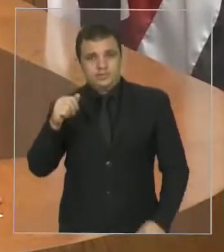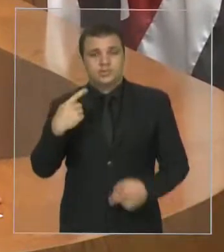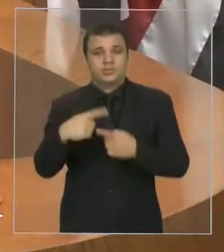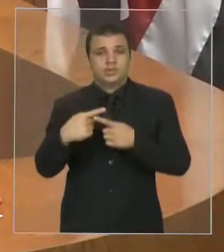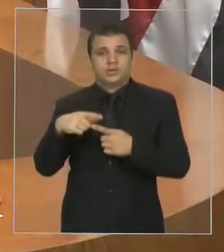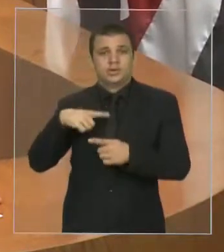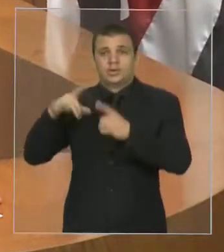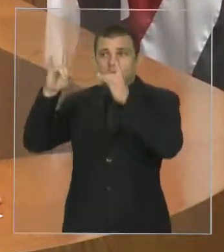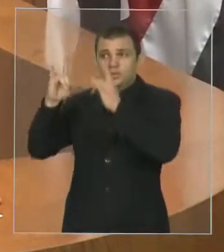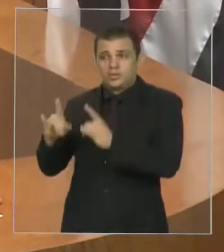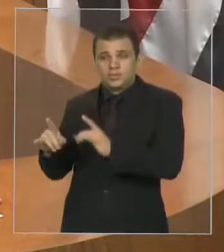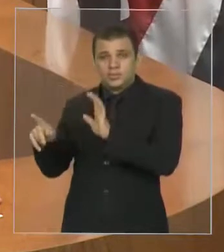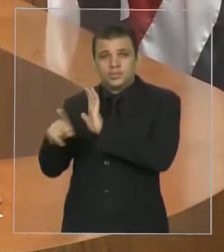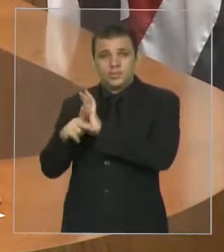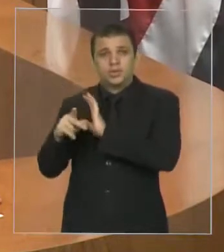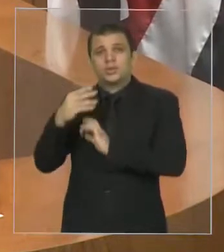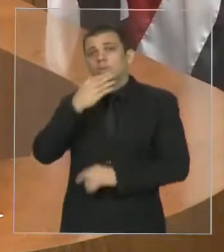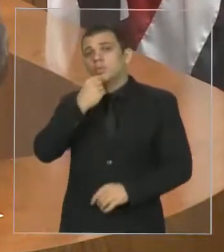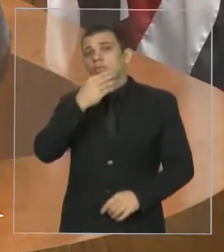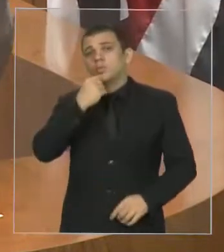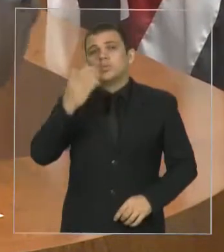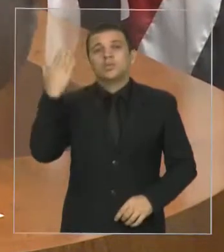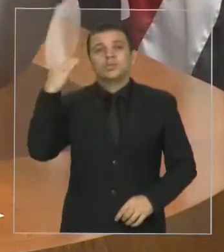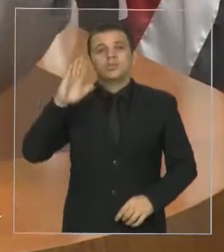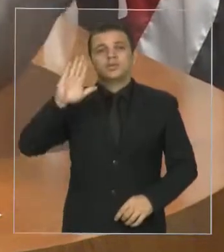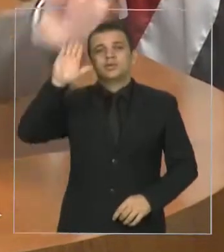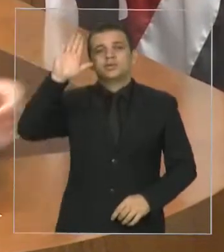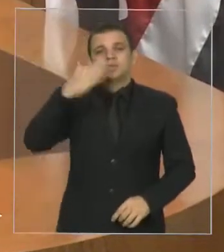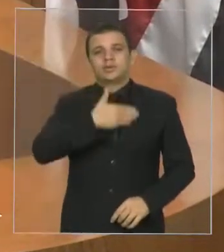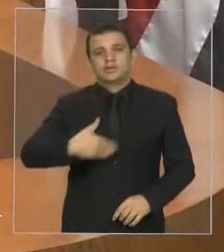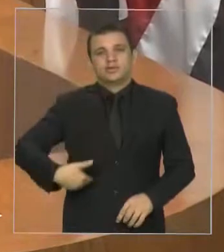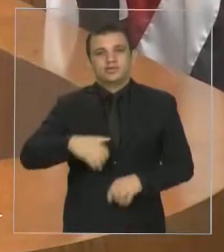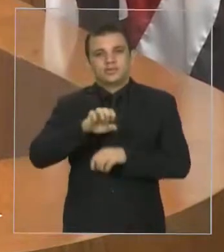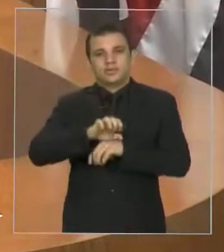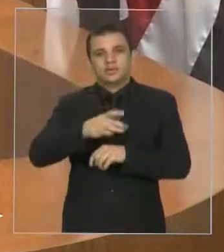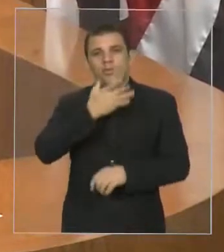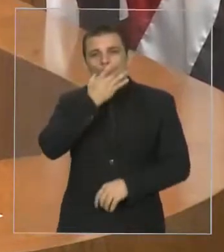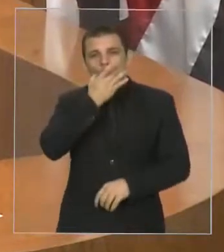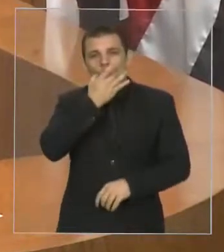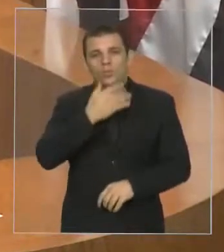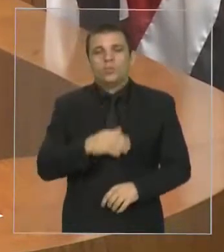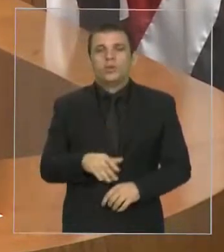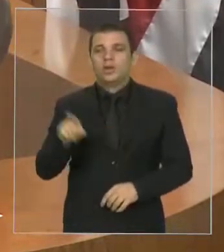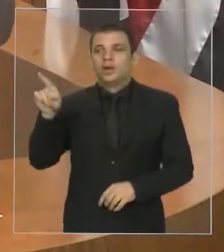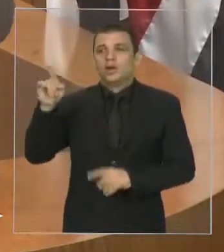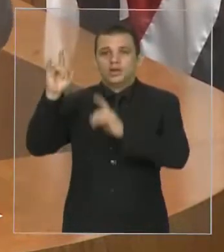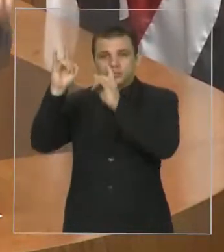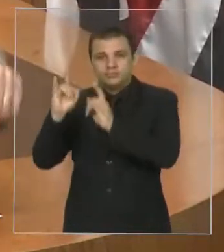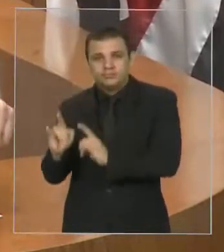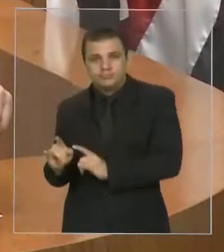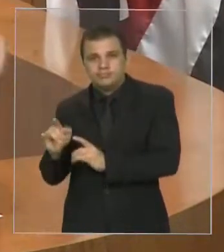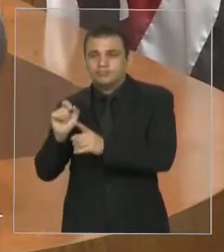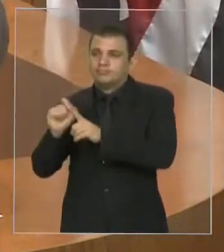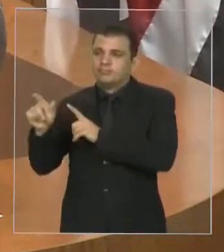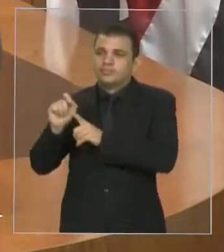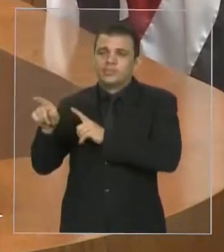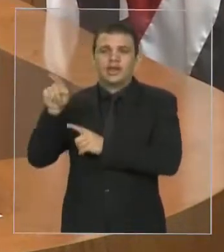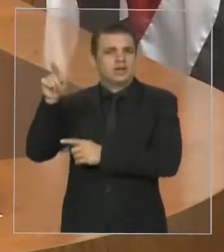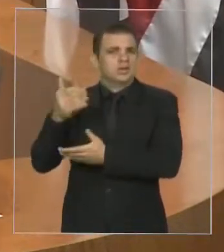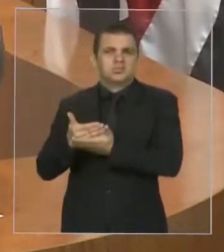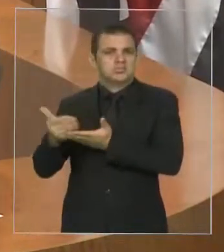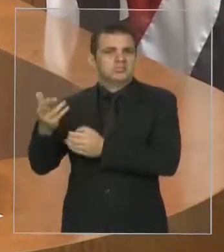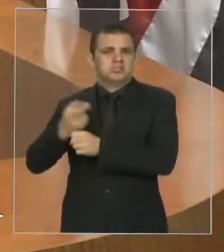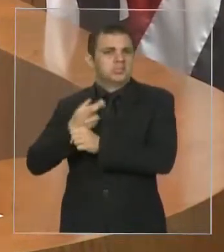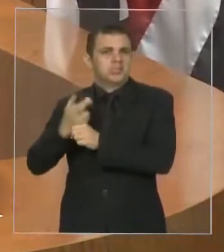Lobão, e este prédio nem sequer começou a ser reformado. E eu digo isso porque fui ao prédio, tentei